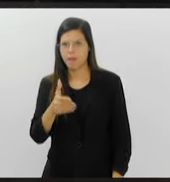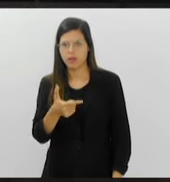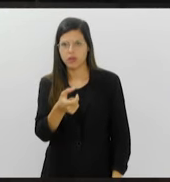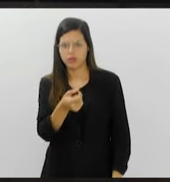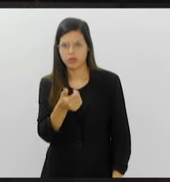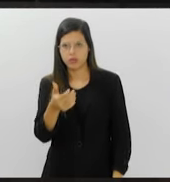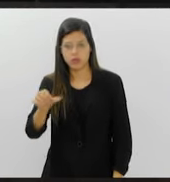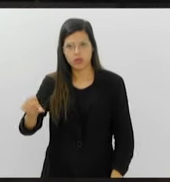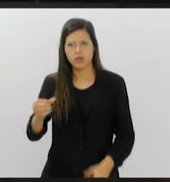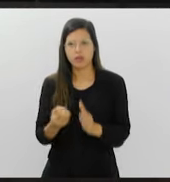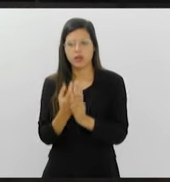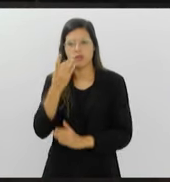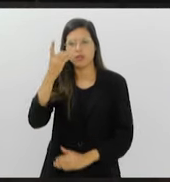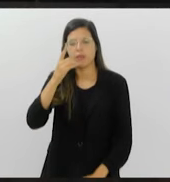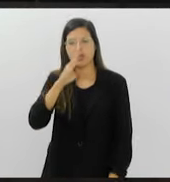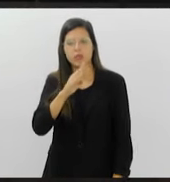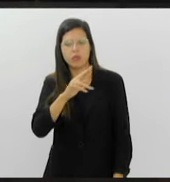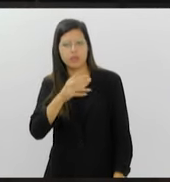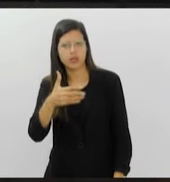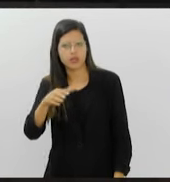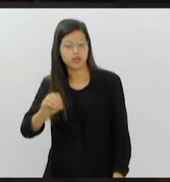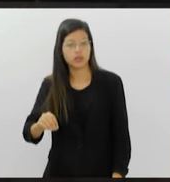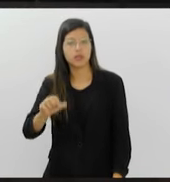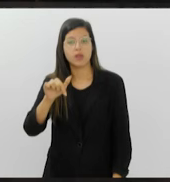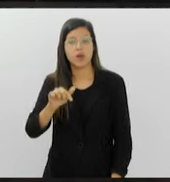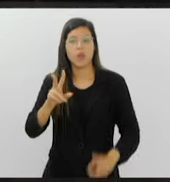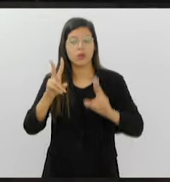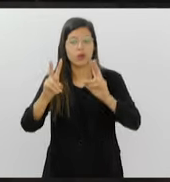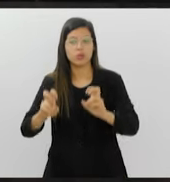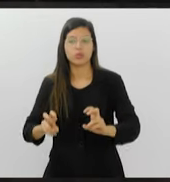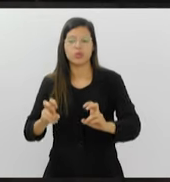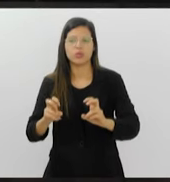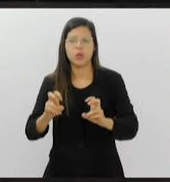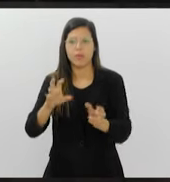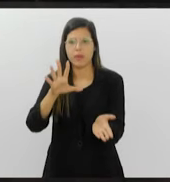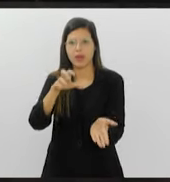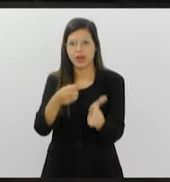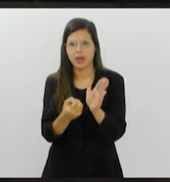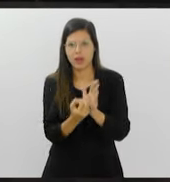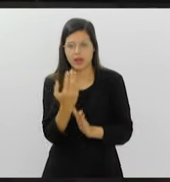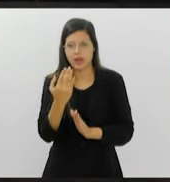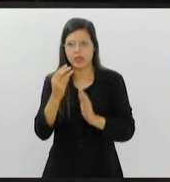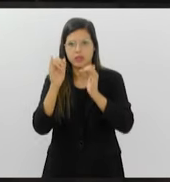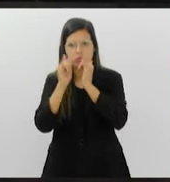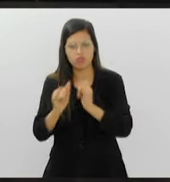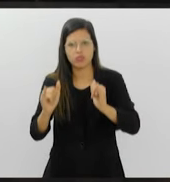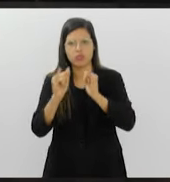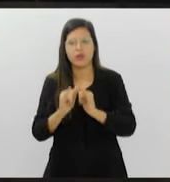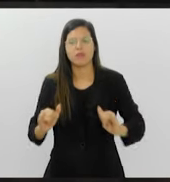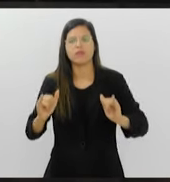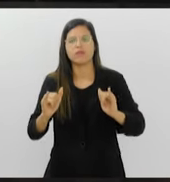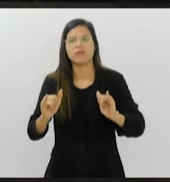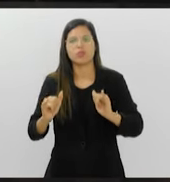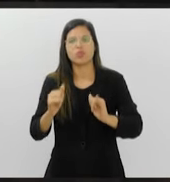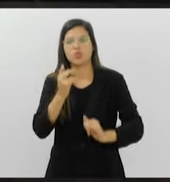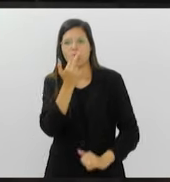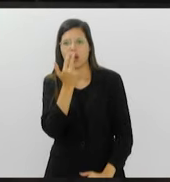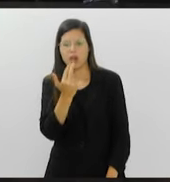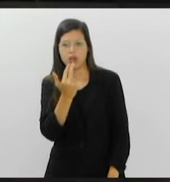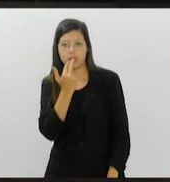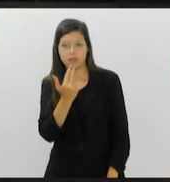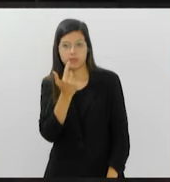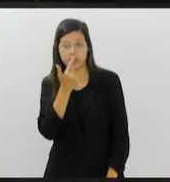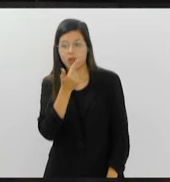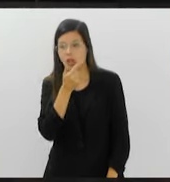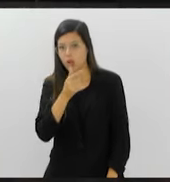2019, de autoria do deputado Brazão, que dispõe sobre a instalação de sinalização informativa em idiomas estrangeiros em pontos de